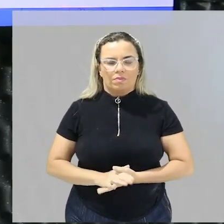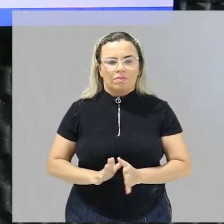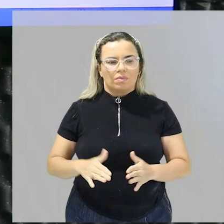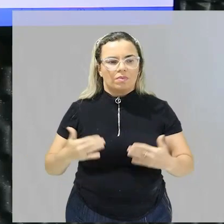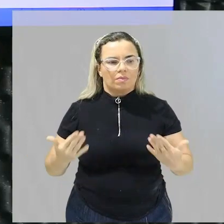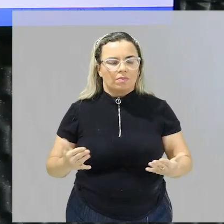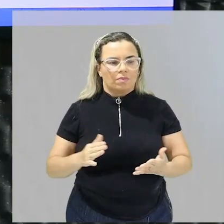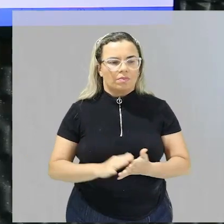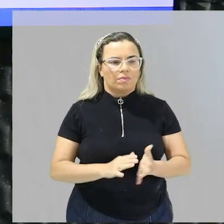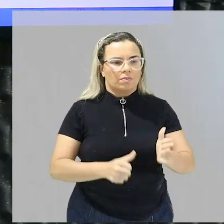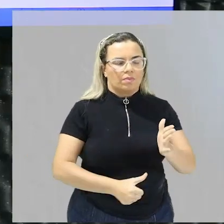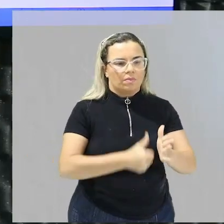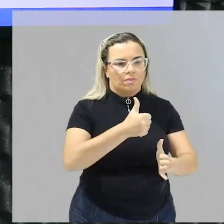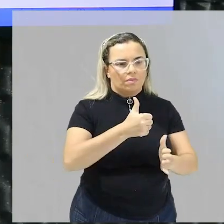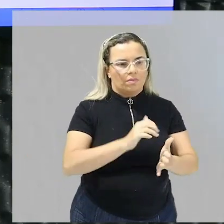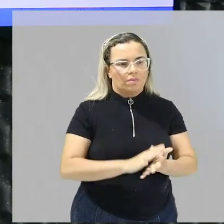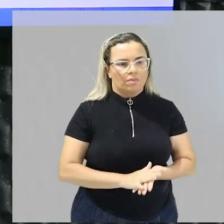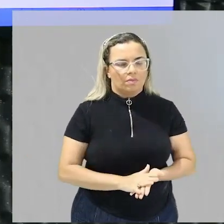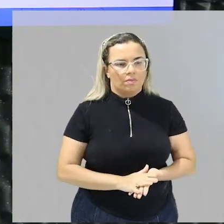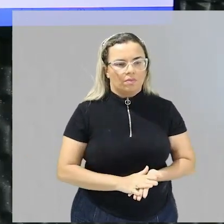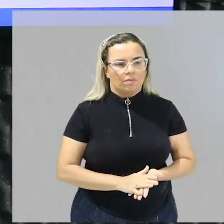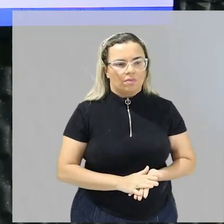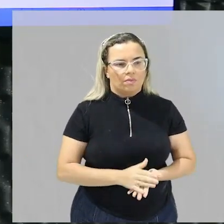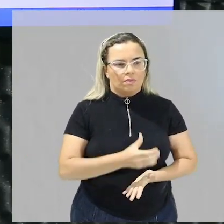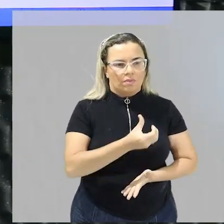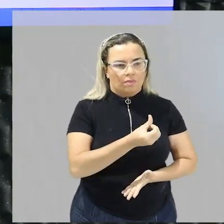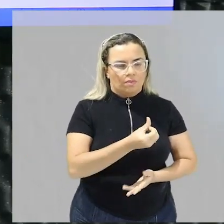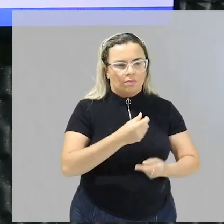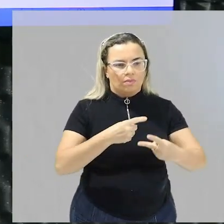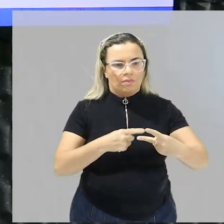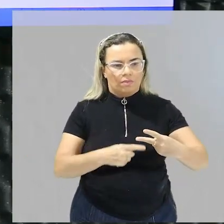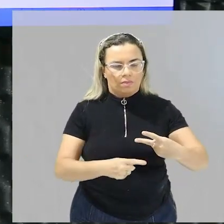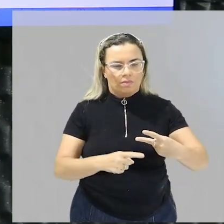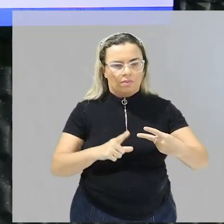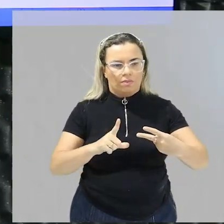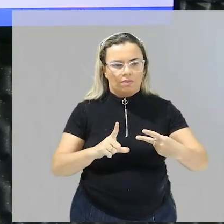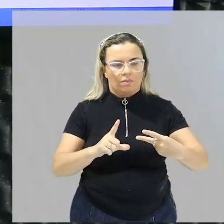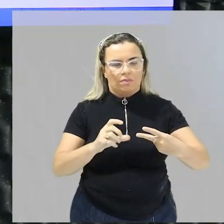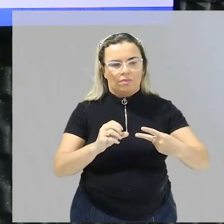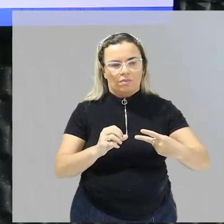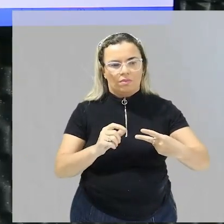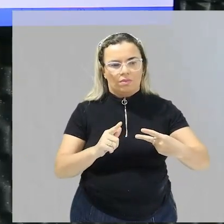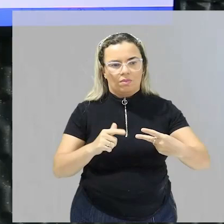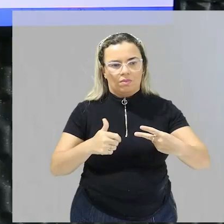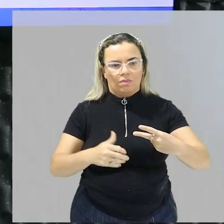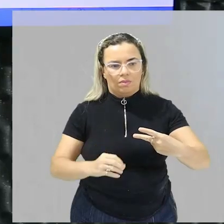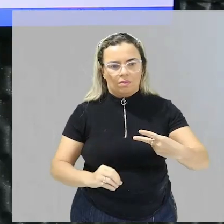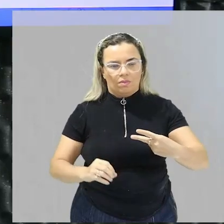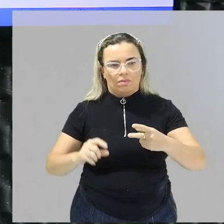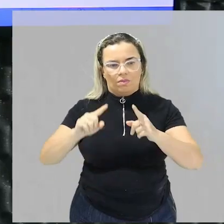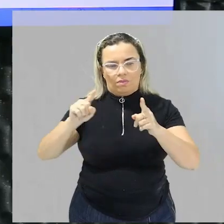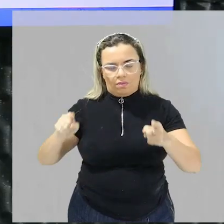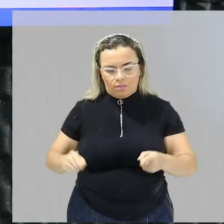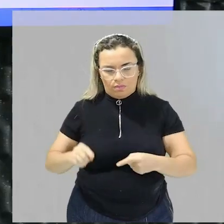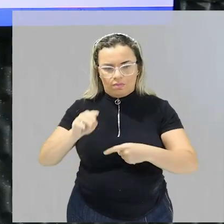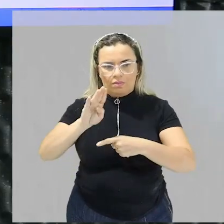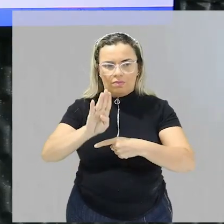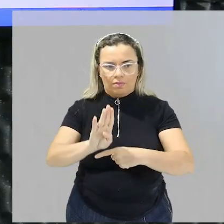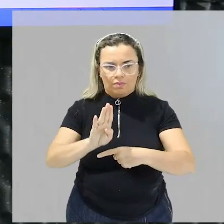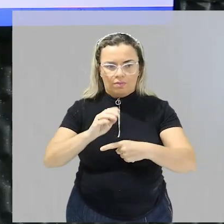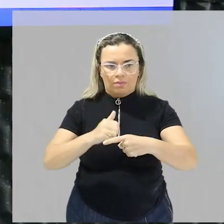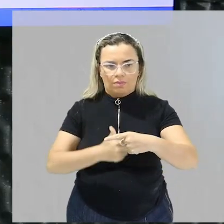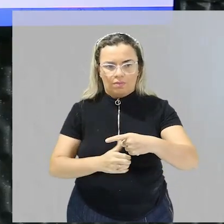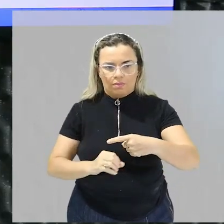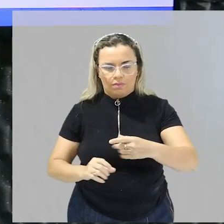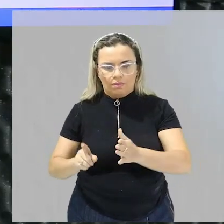Então, a primeira delas é essa aqui, ó. 6 menor que log de B sobre